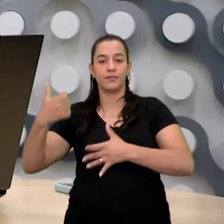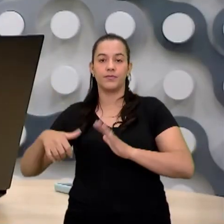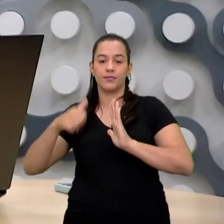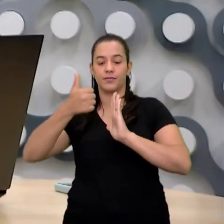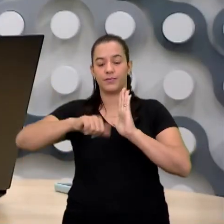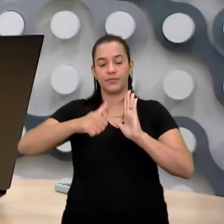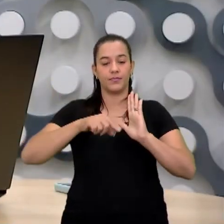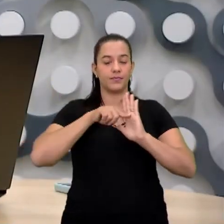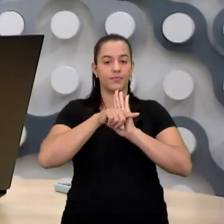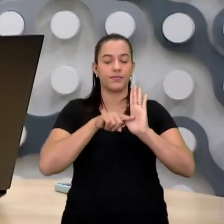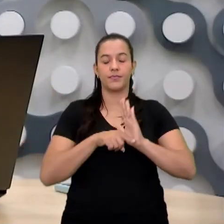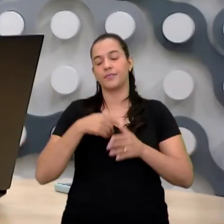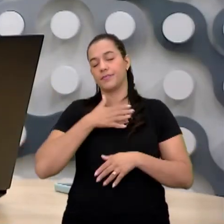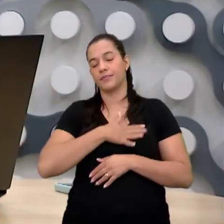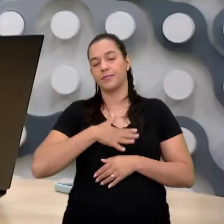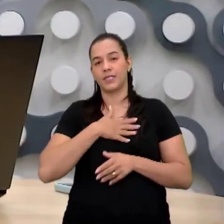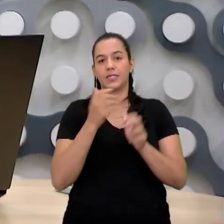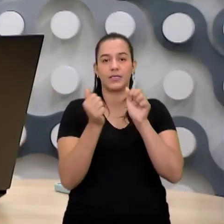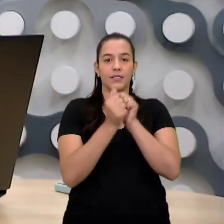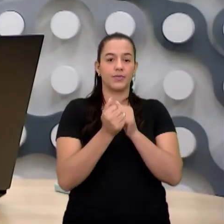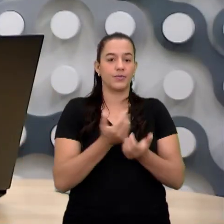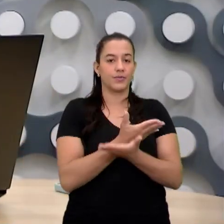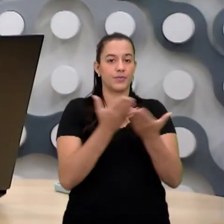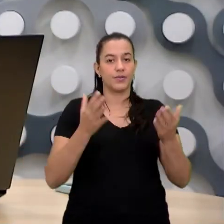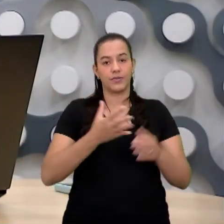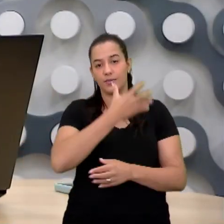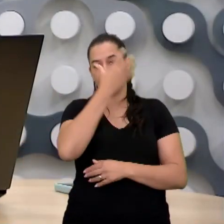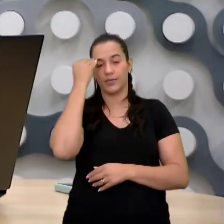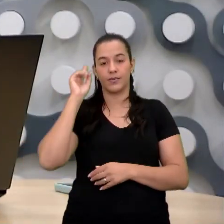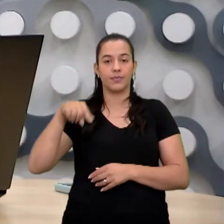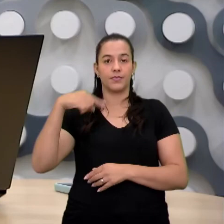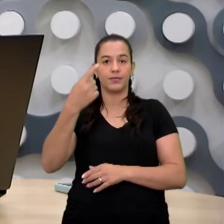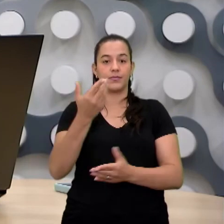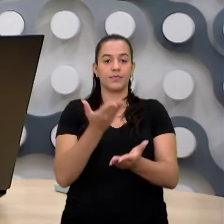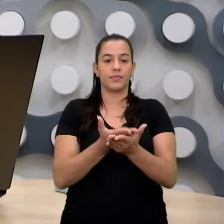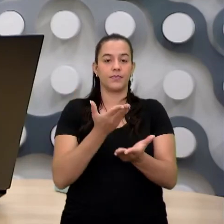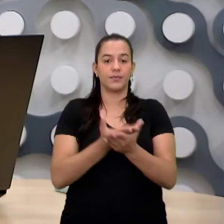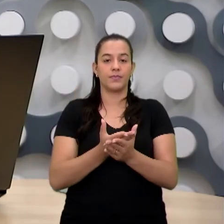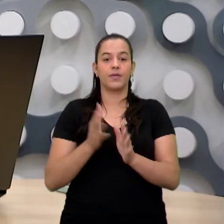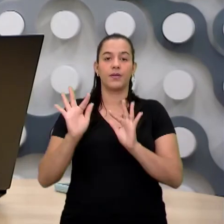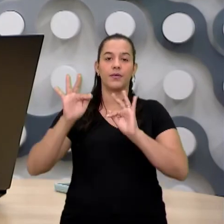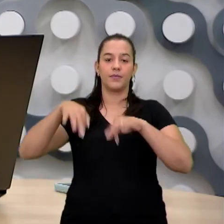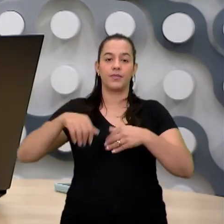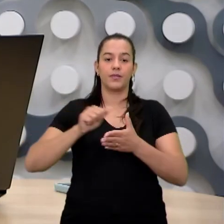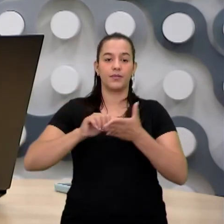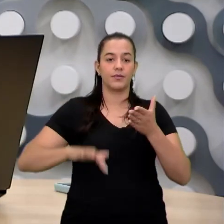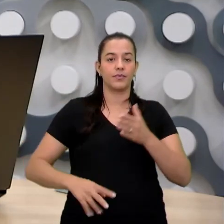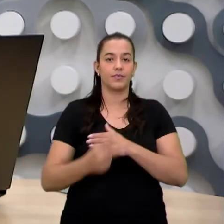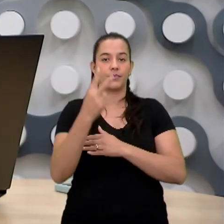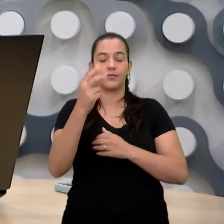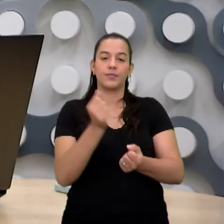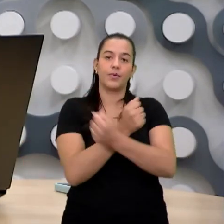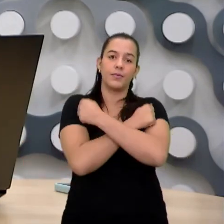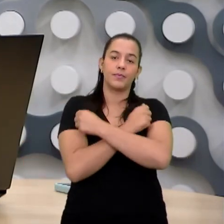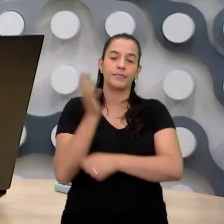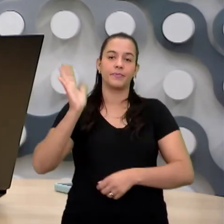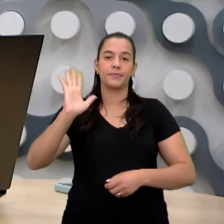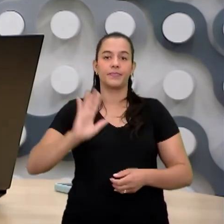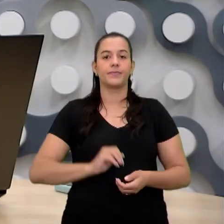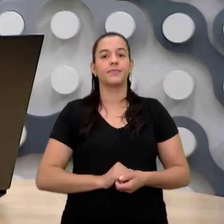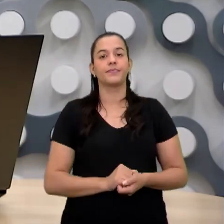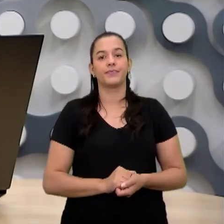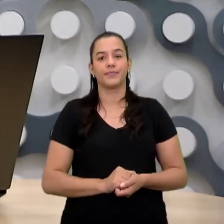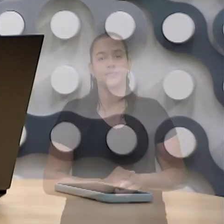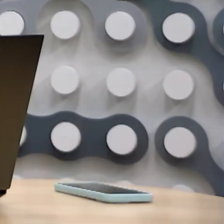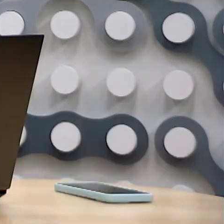avaliando. E foi um enorme prazer estar com vocês. Então não esqueçam, a próxima aula é o final da atividade 2. Um forte abraço a todos e até a próxima.